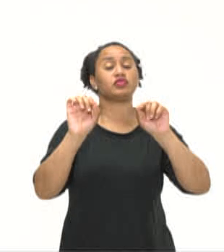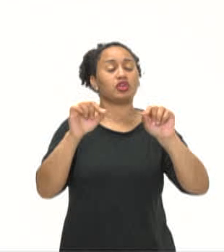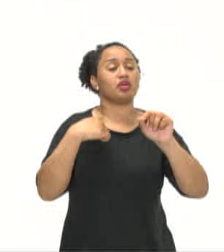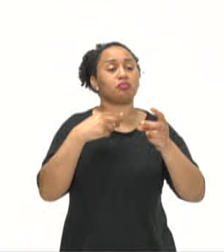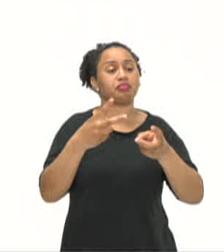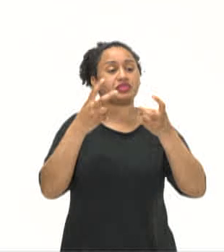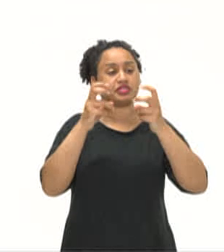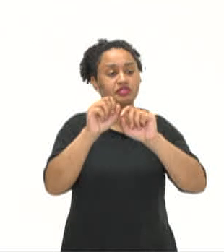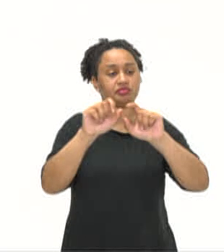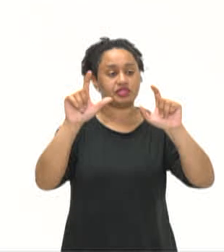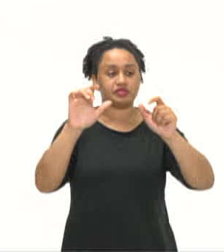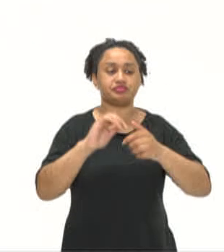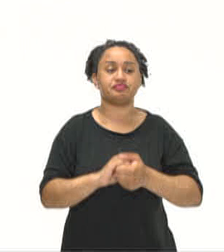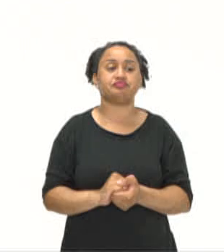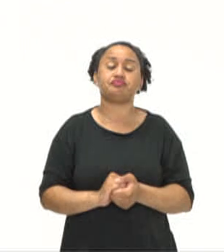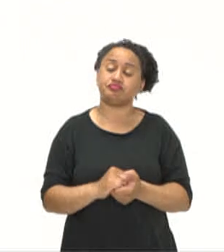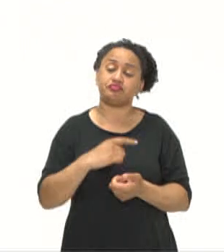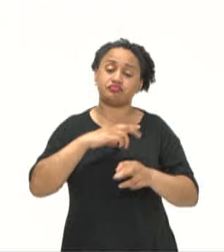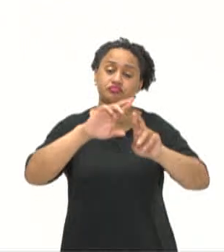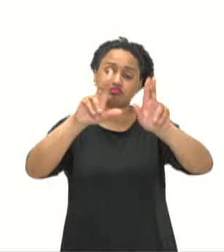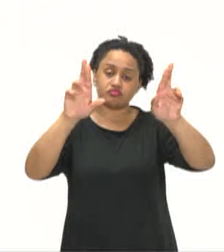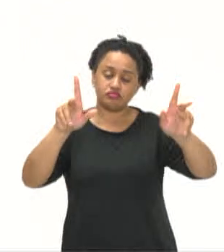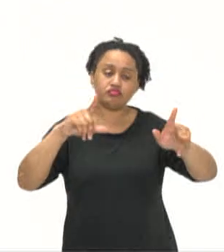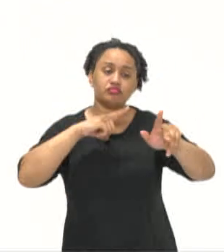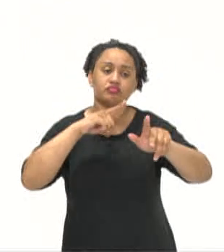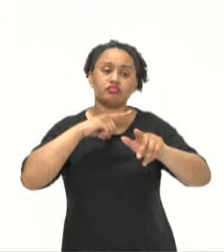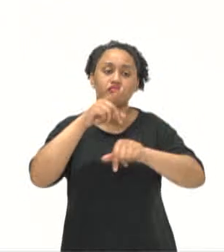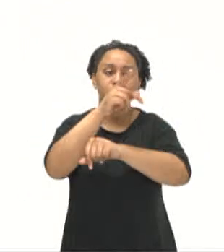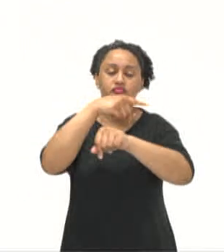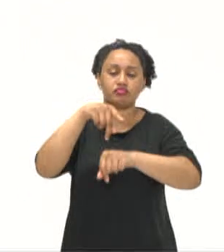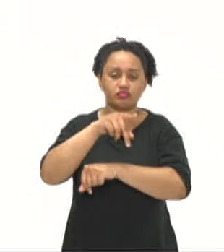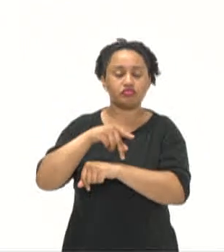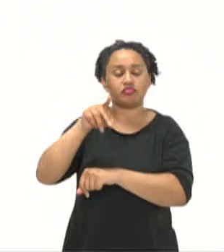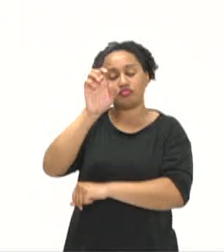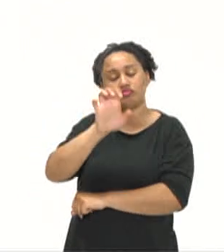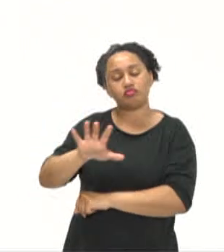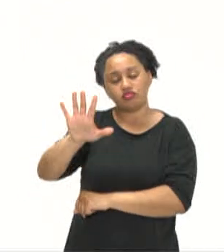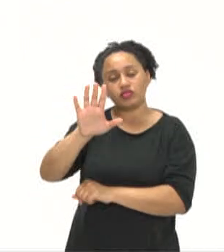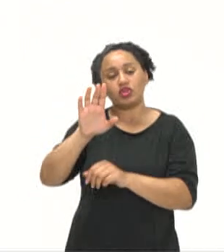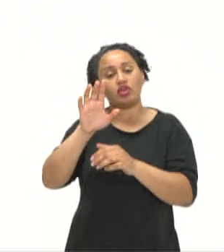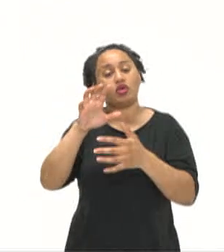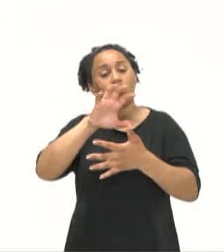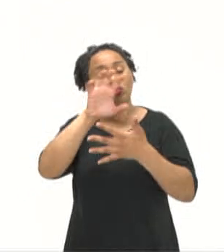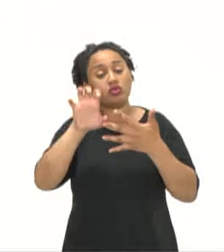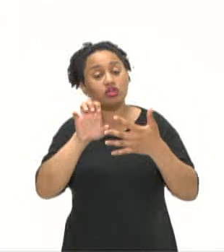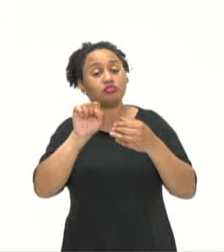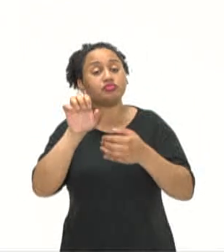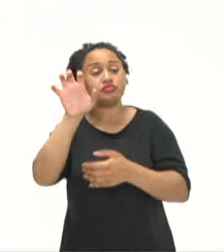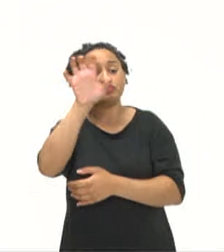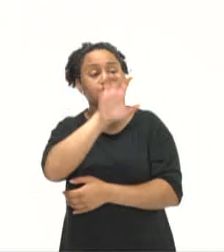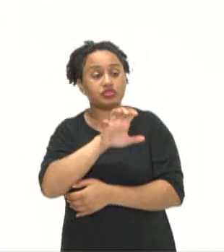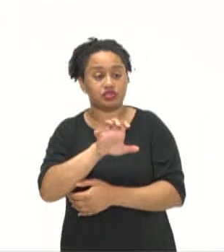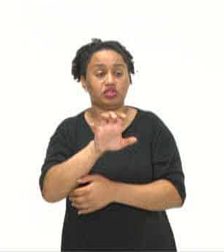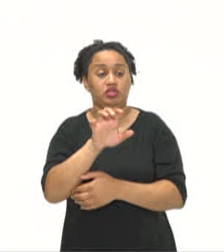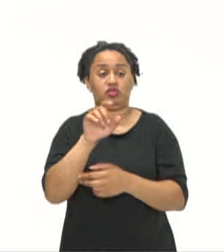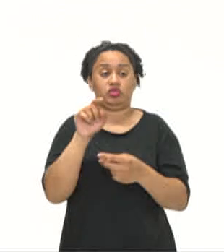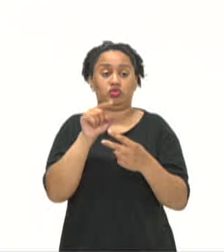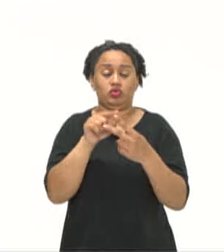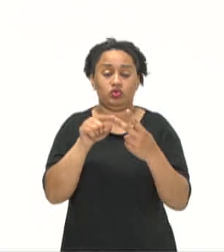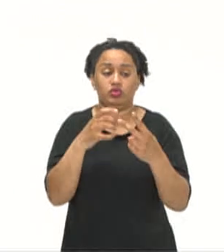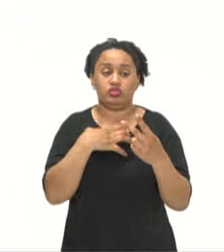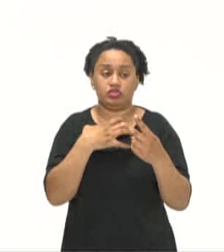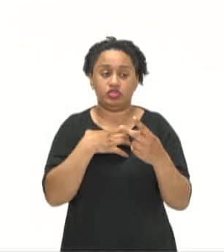aí na sua tela. Apesar das diferenças internas dos países europeus, o continente pode ser regionalizado da seguinte